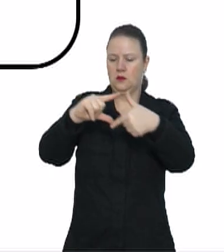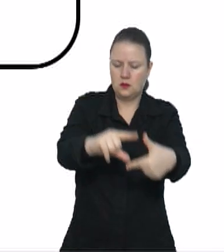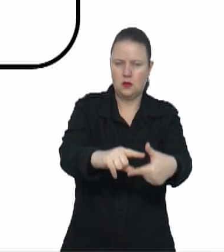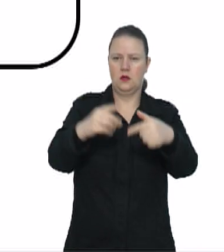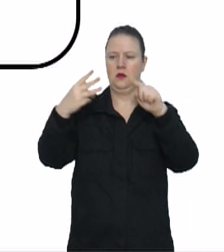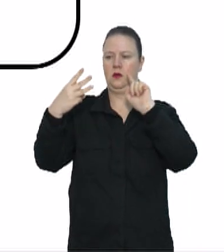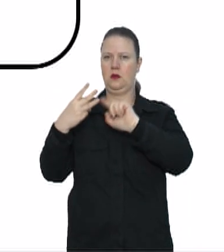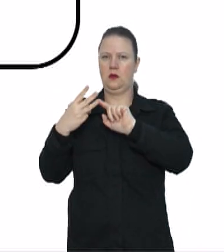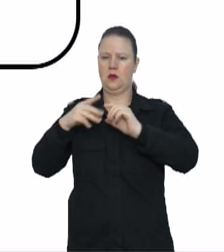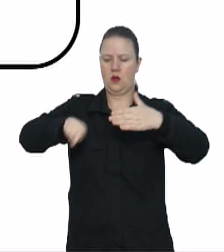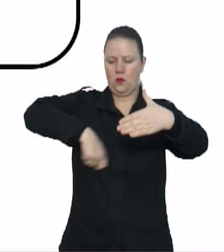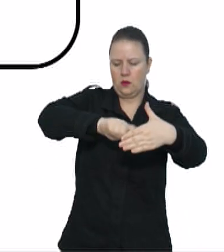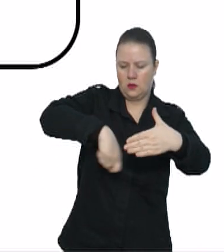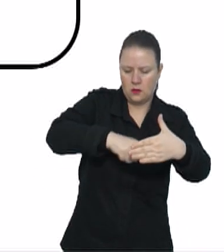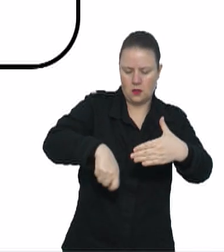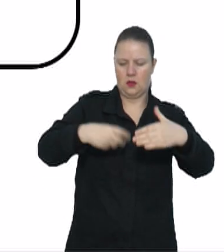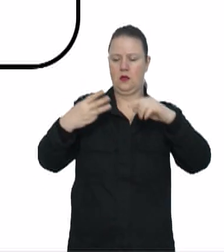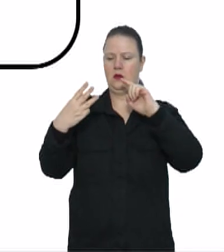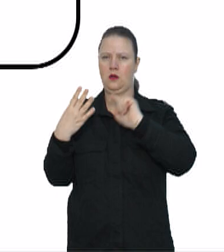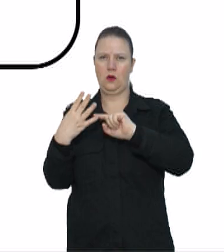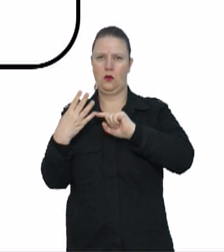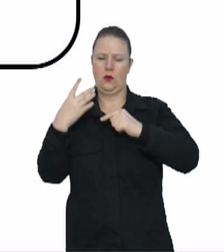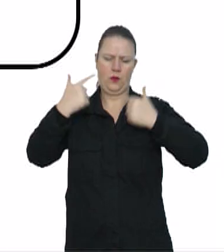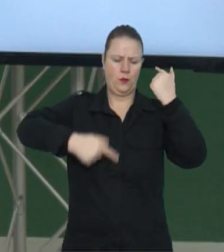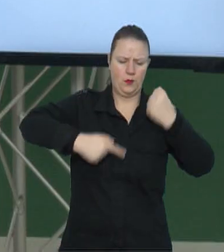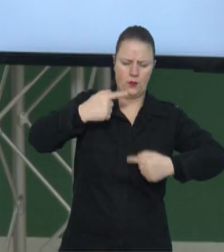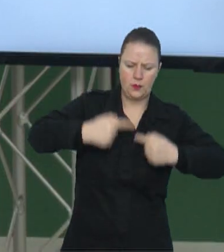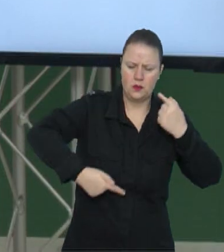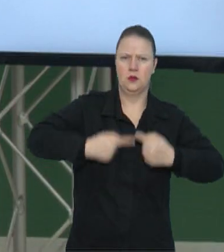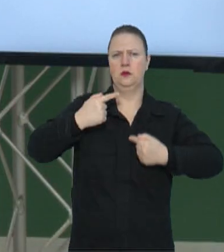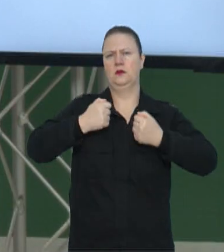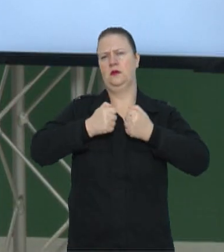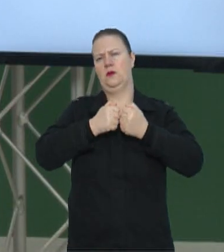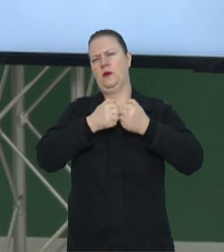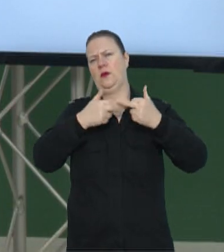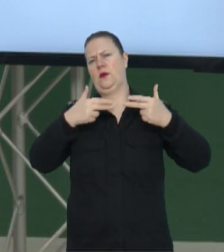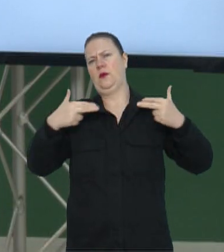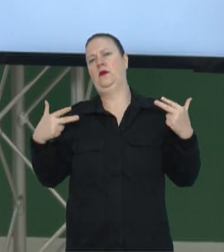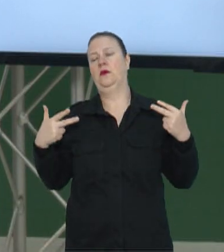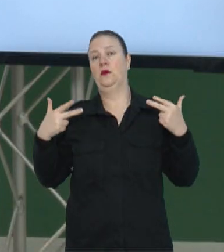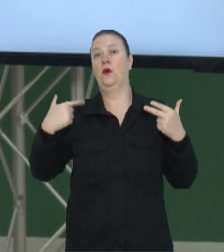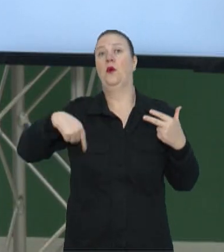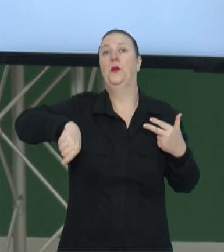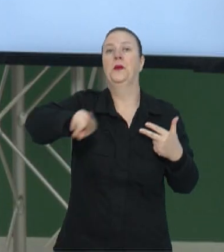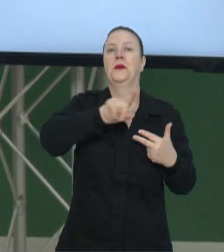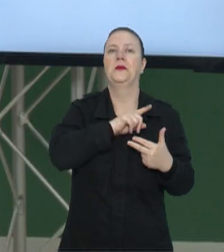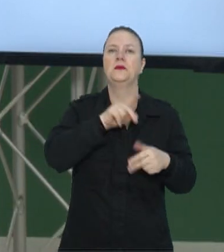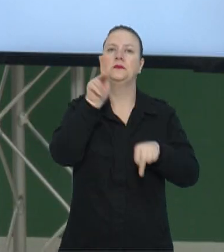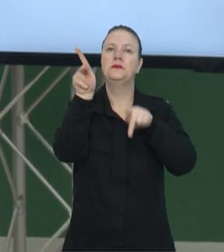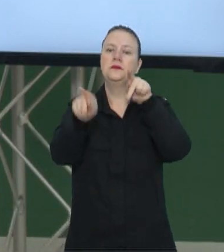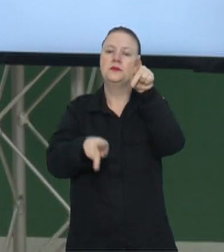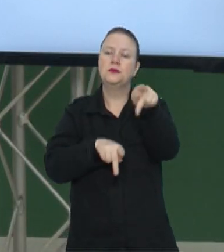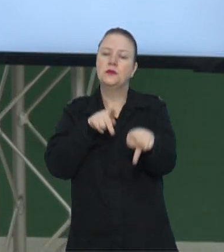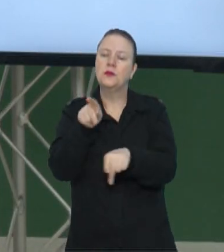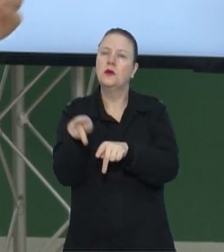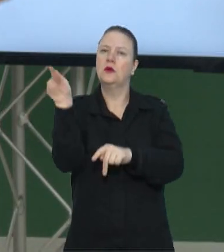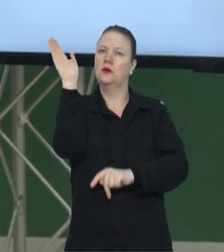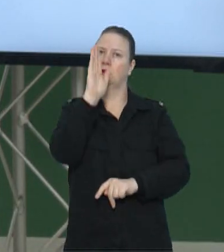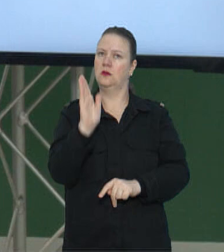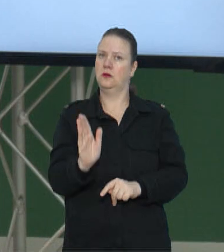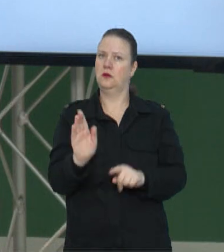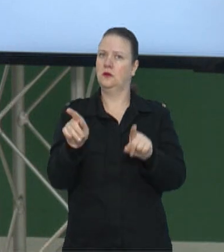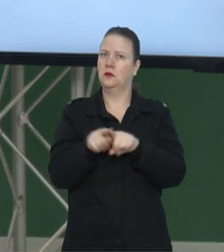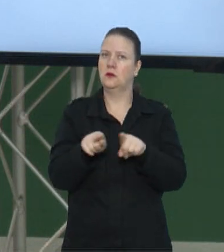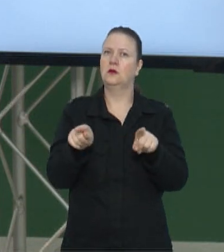religião, os costumes, a política, entre outros. Esse conjunto do que nós somos hoje é resultado também